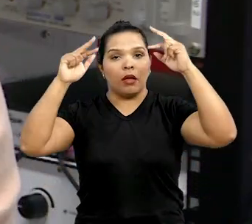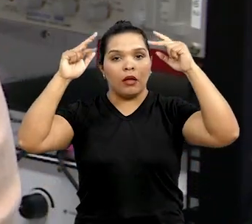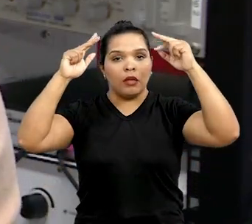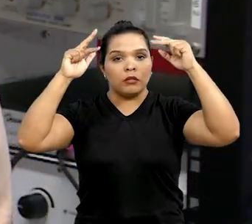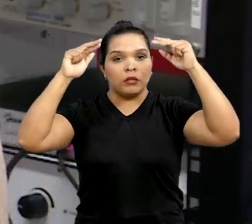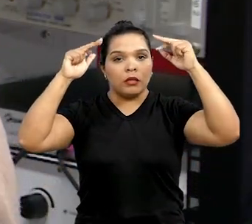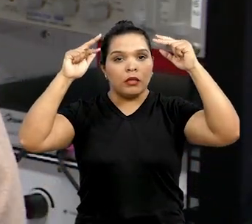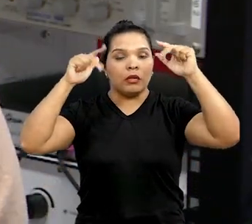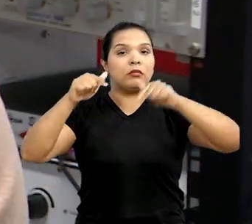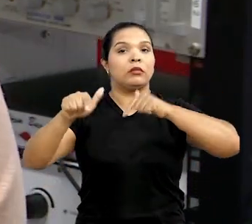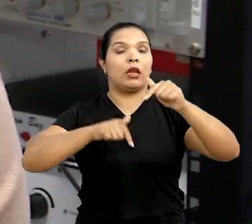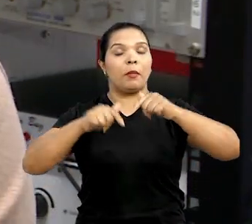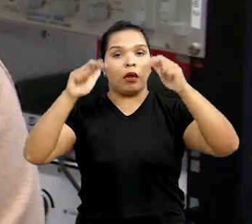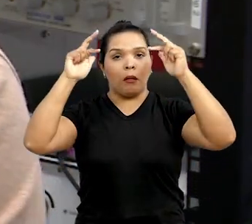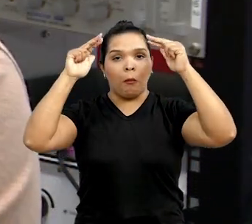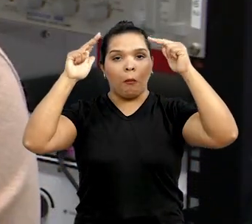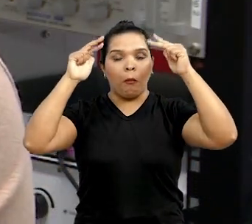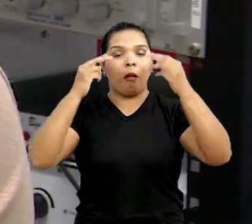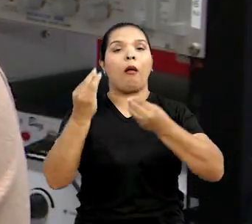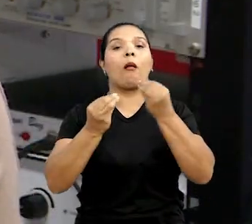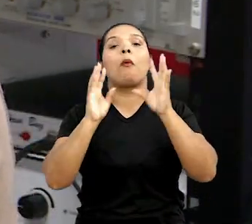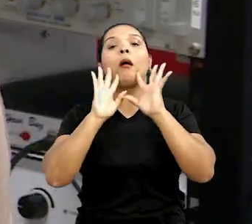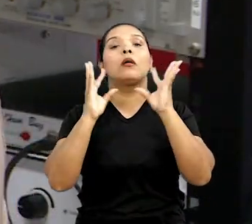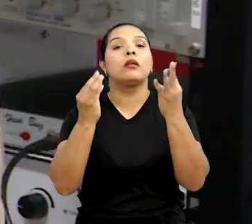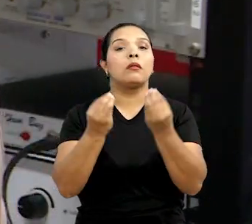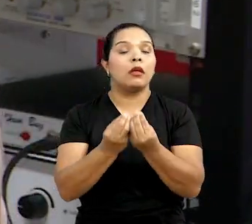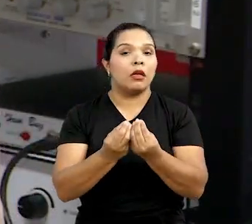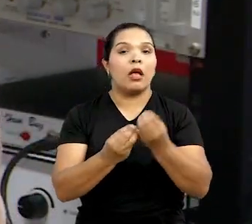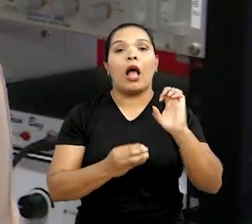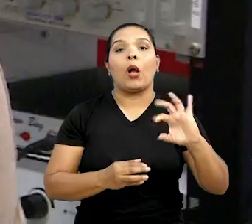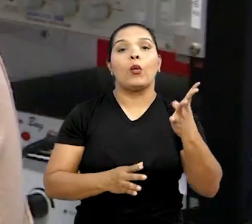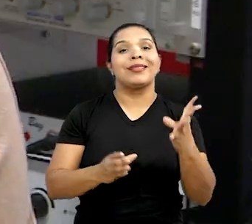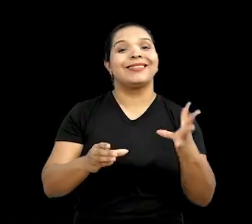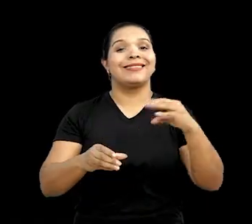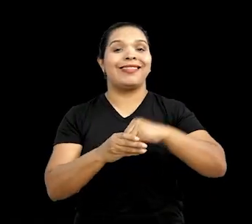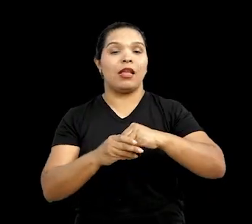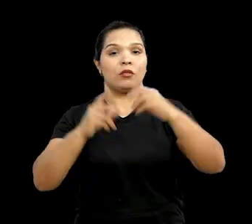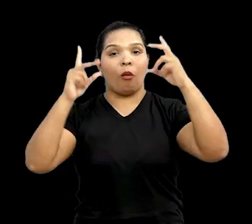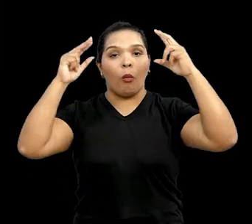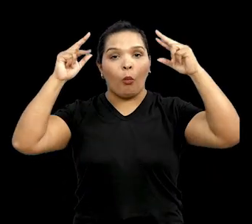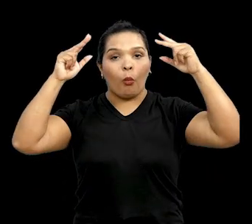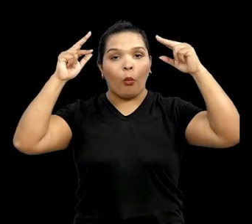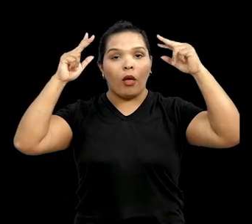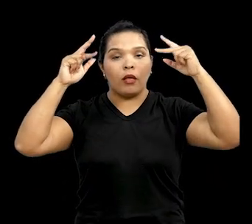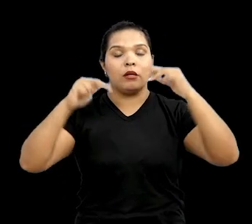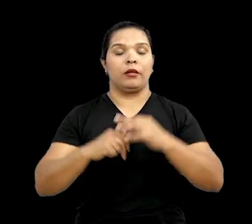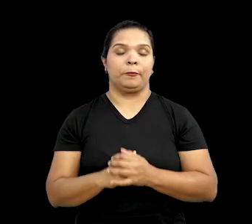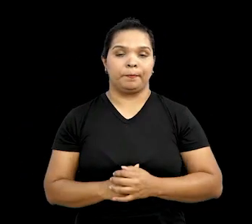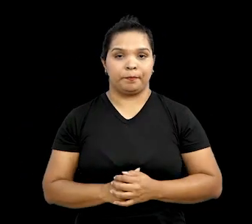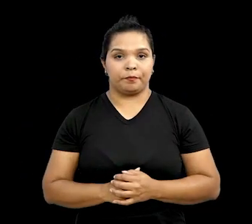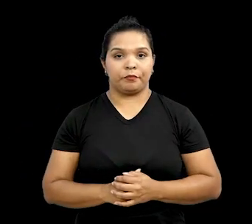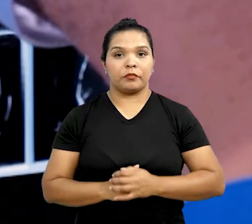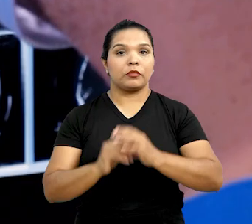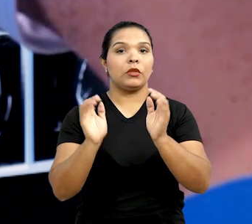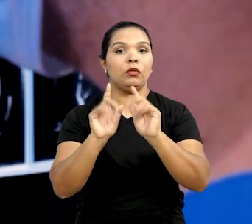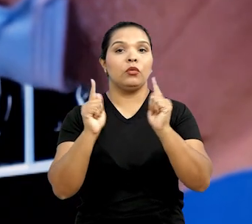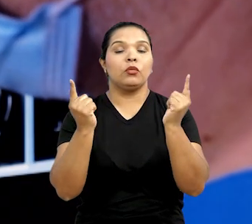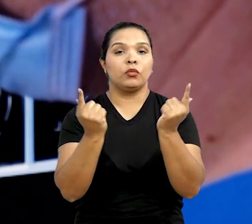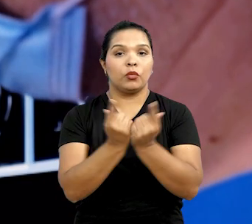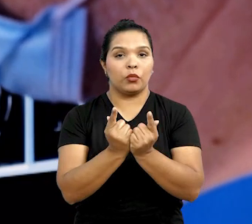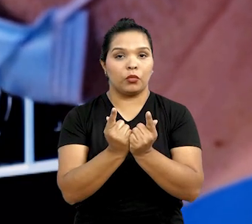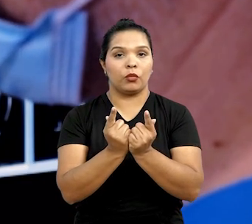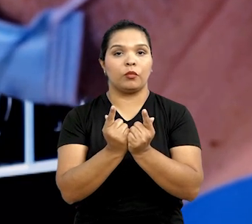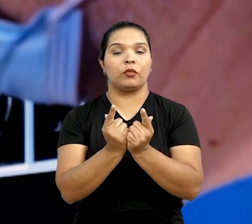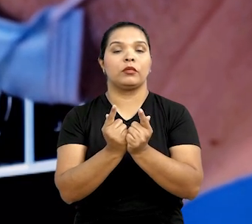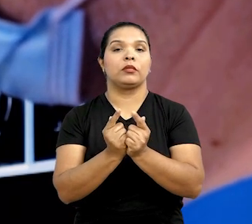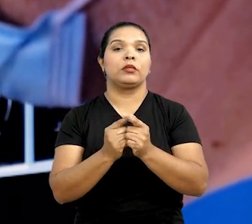por atividade de neurônios, a gente devia entender como que essa substância age nos neurônios. Na vanguarda desses estudos, junto com grupos